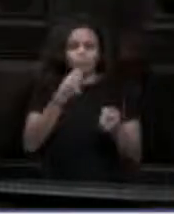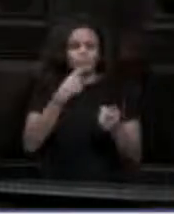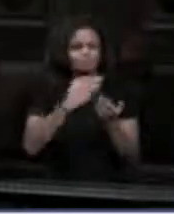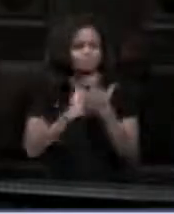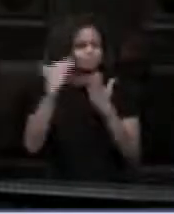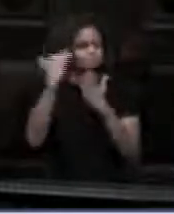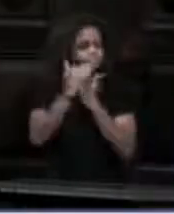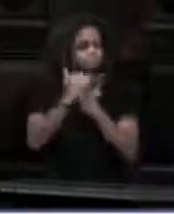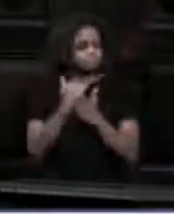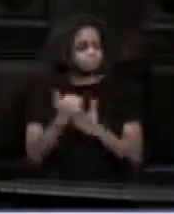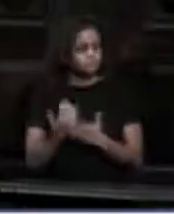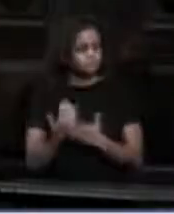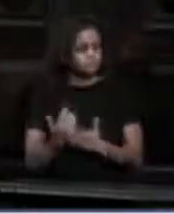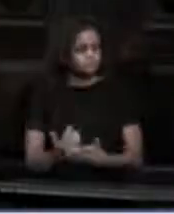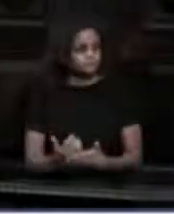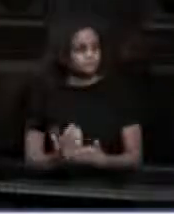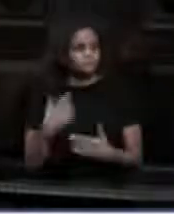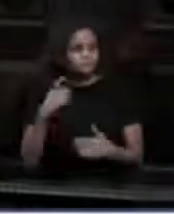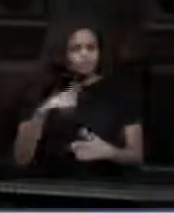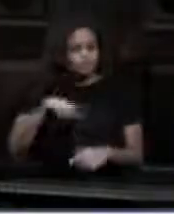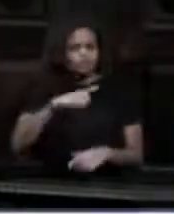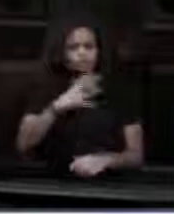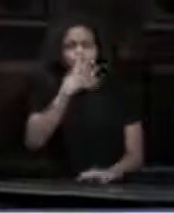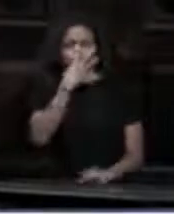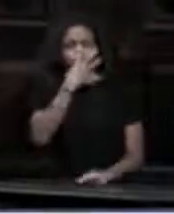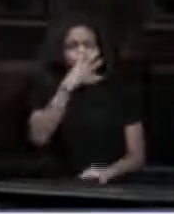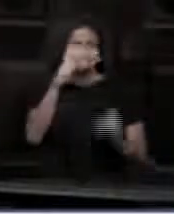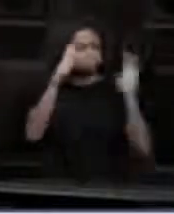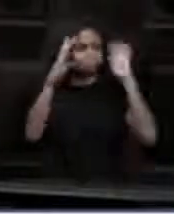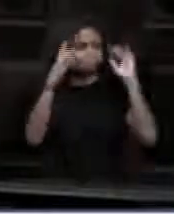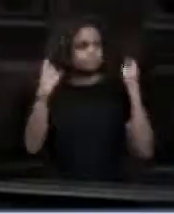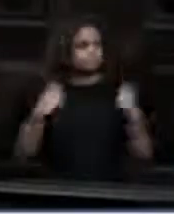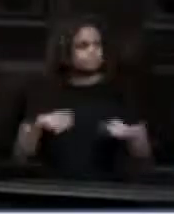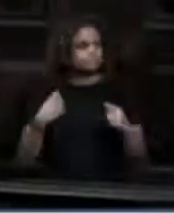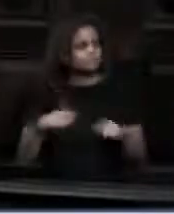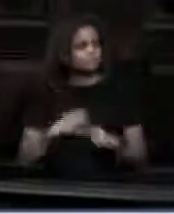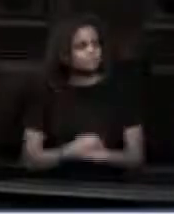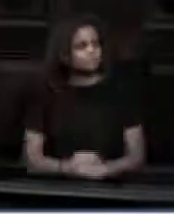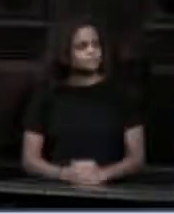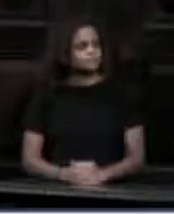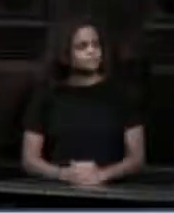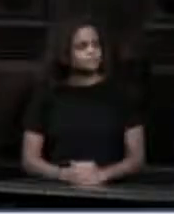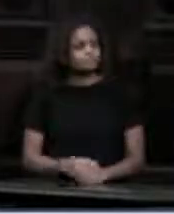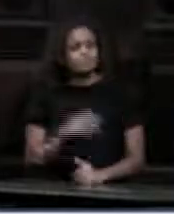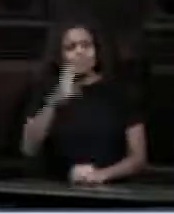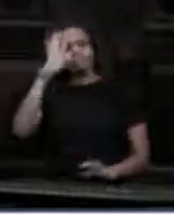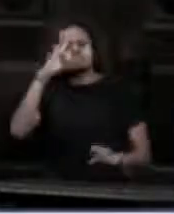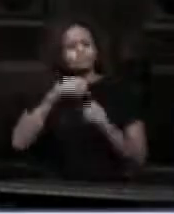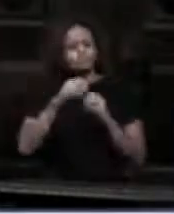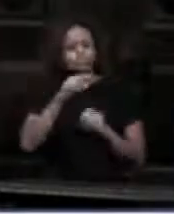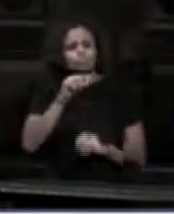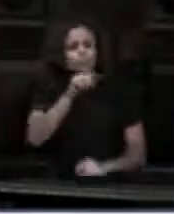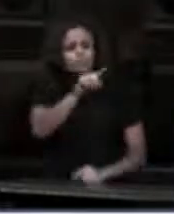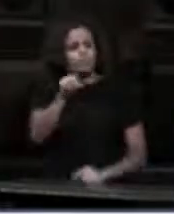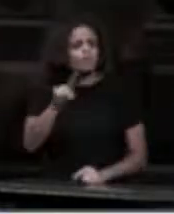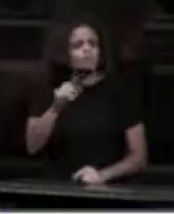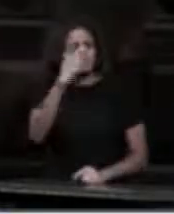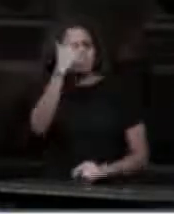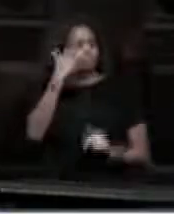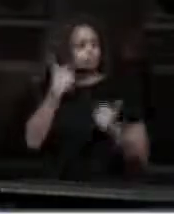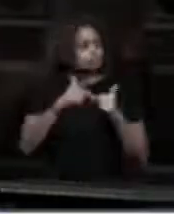Isso é um fator que deve chamar nossa atenção sobre como anda a saúde